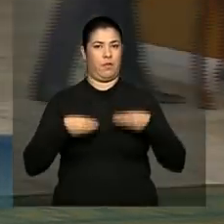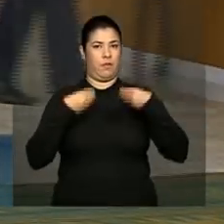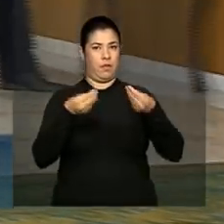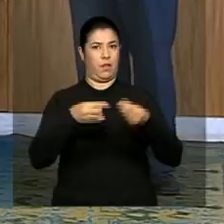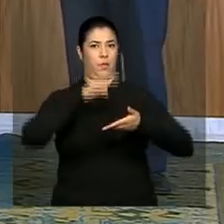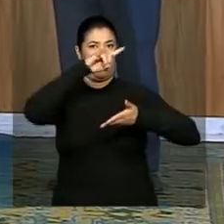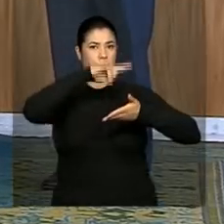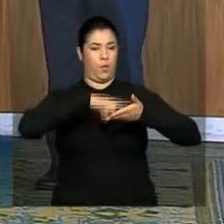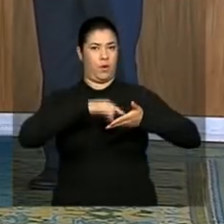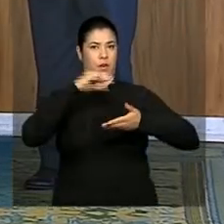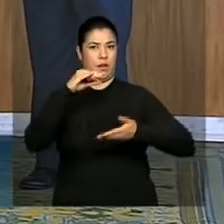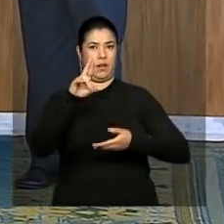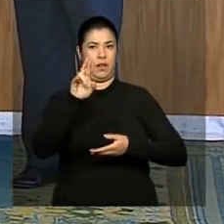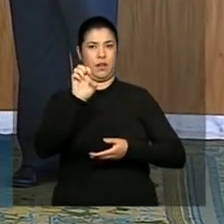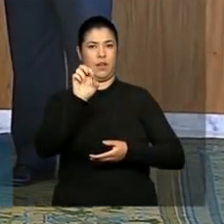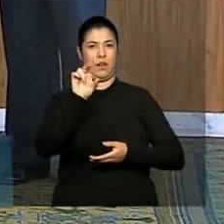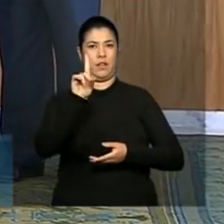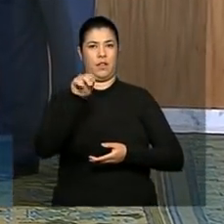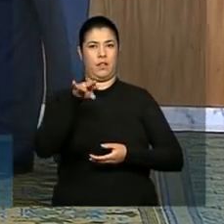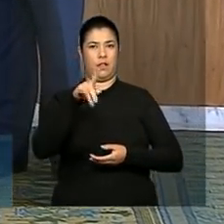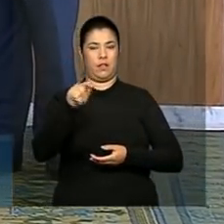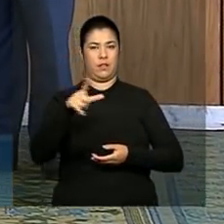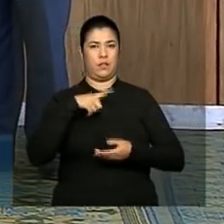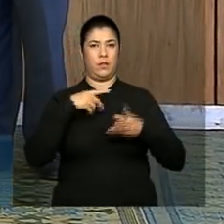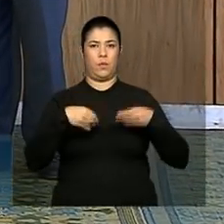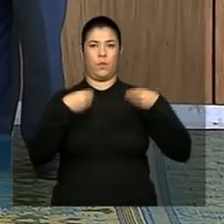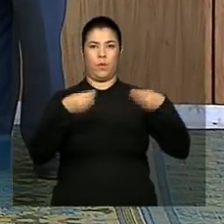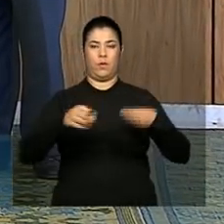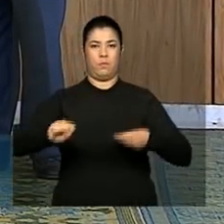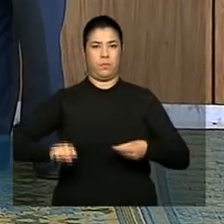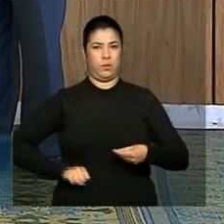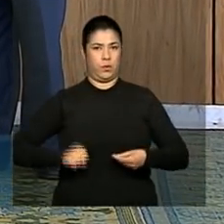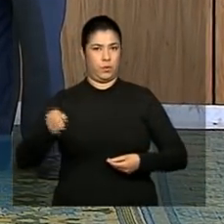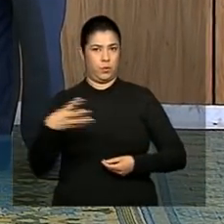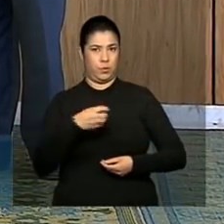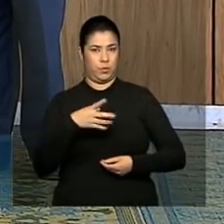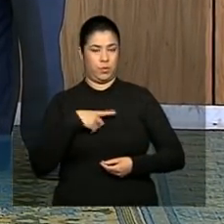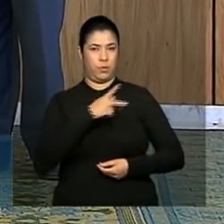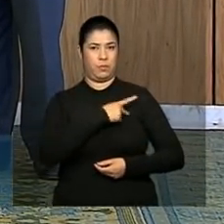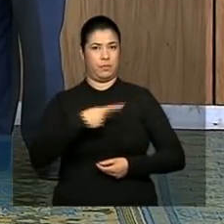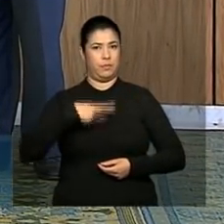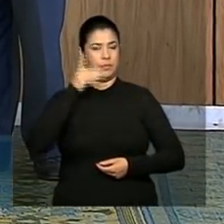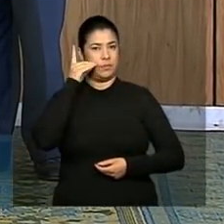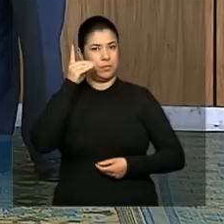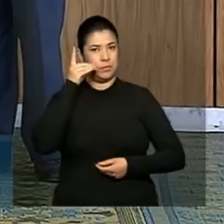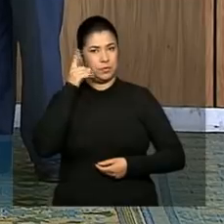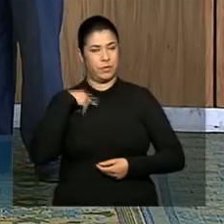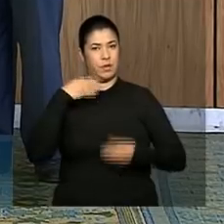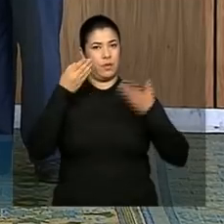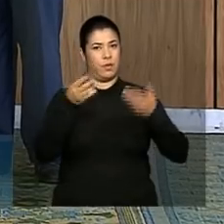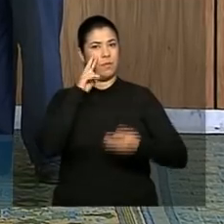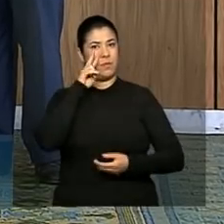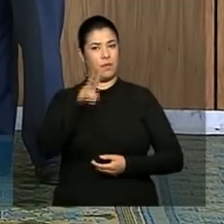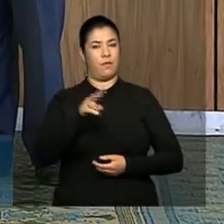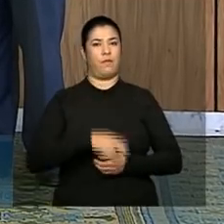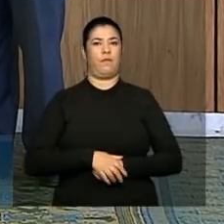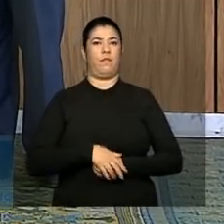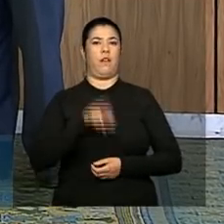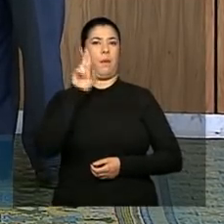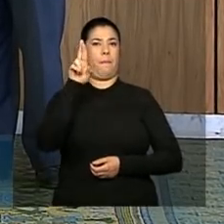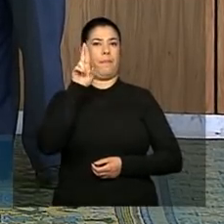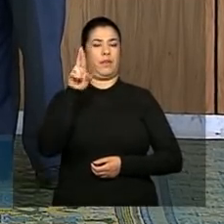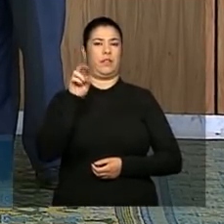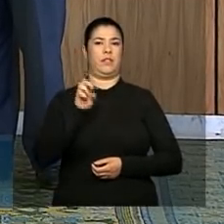dos embaixadores à presidenta Dilma Rousseff. Neste momento, a embaixadora Maria Lourdes